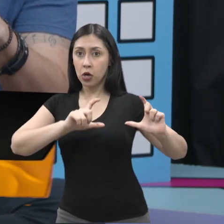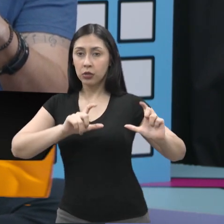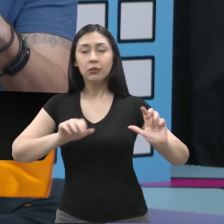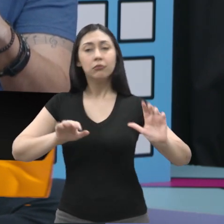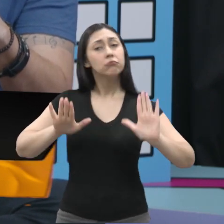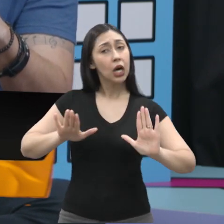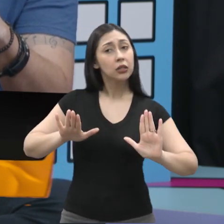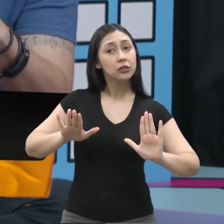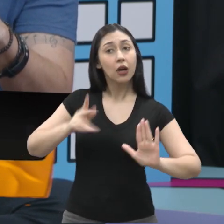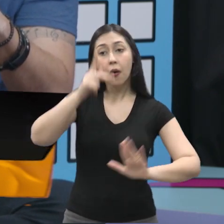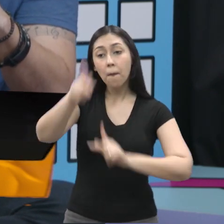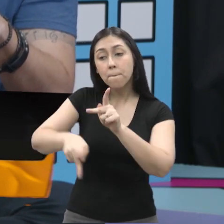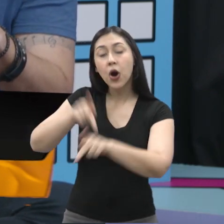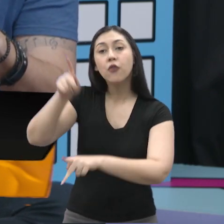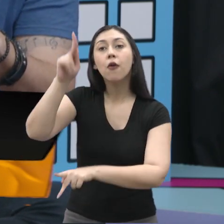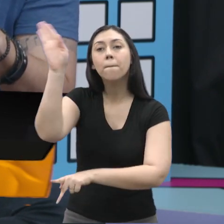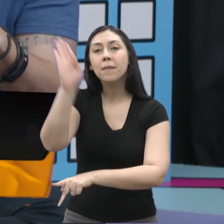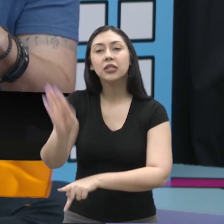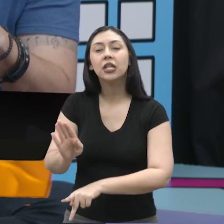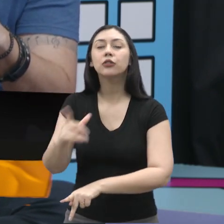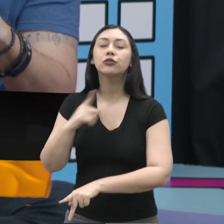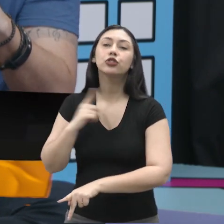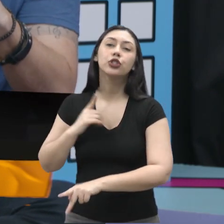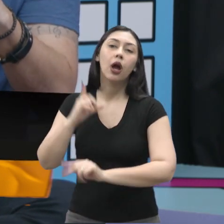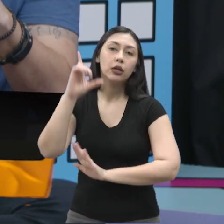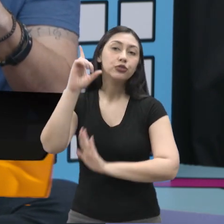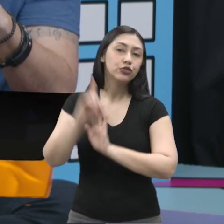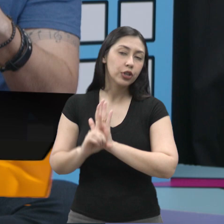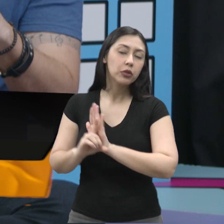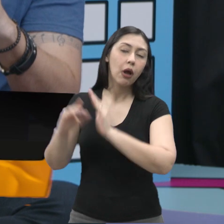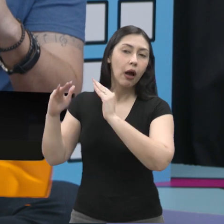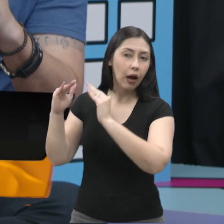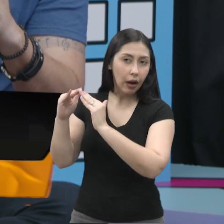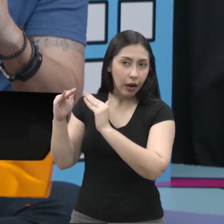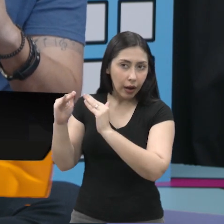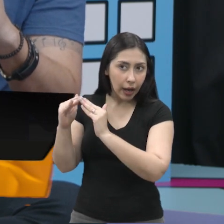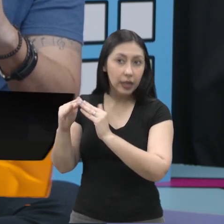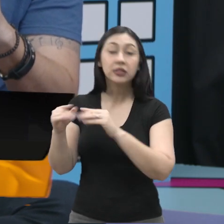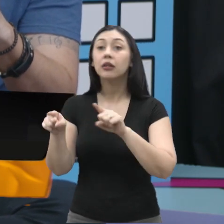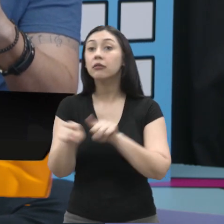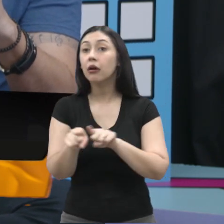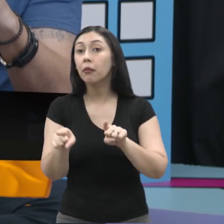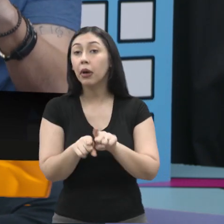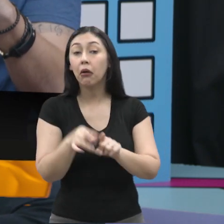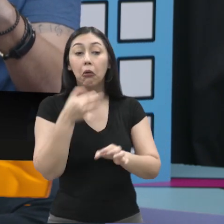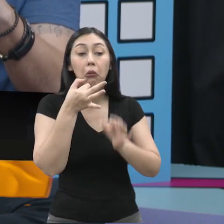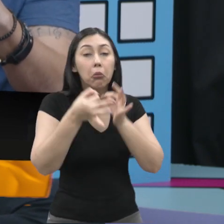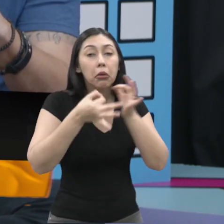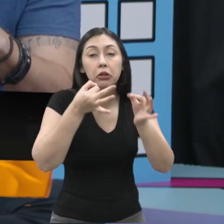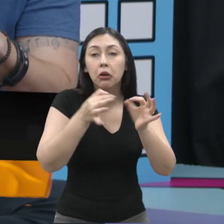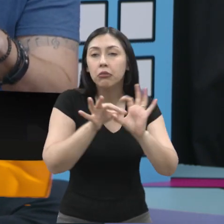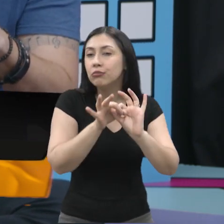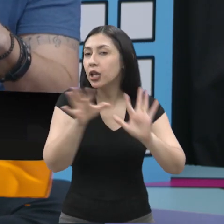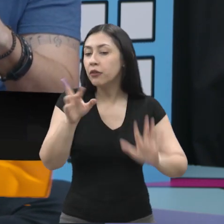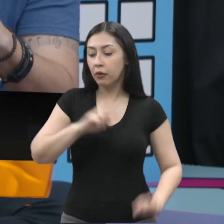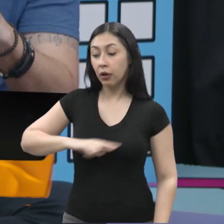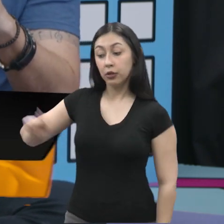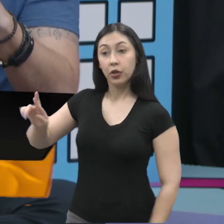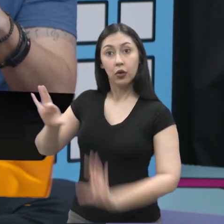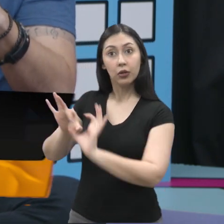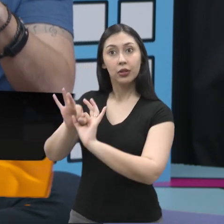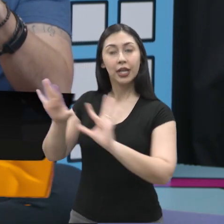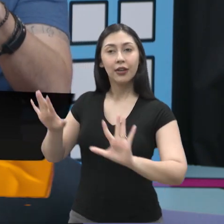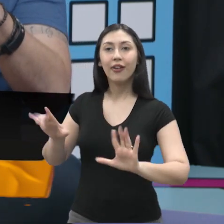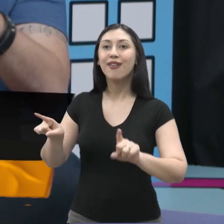base como o direito à propriedade, às liberdades de expressão e religiosa e à inviolabilidade de